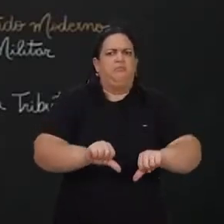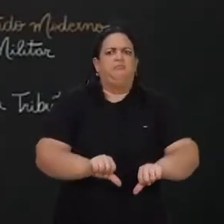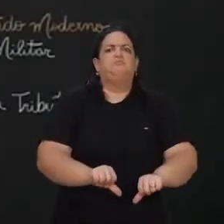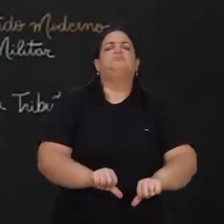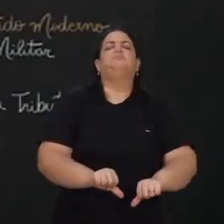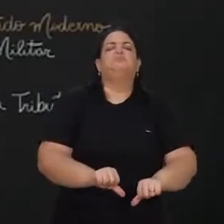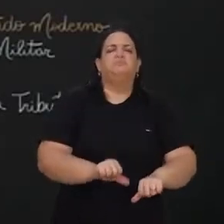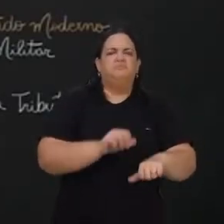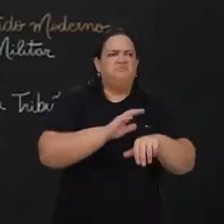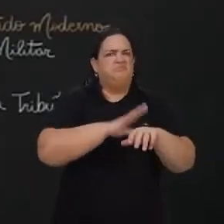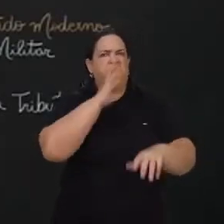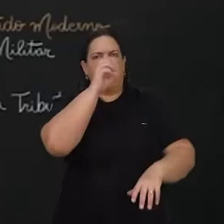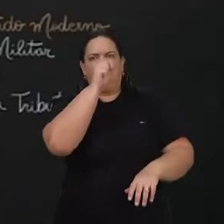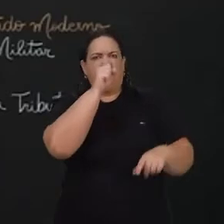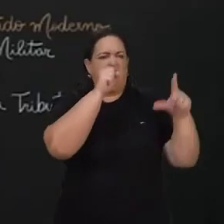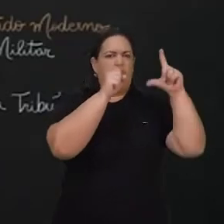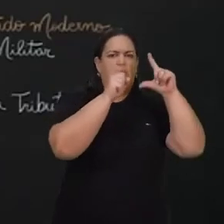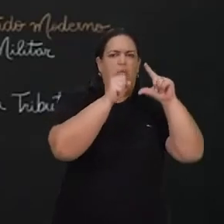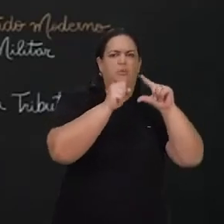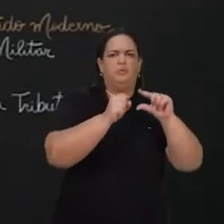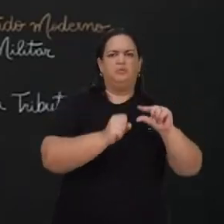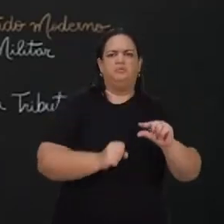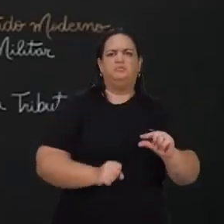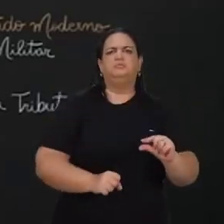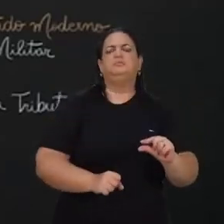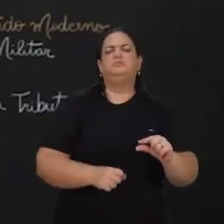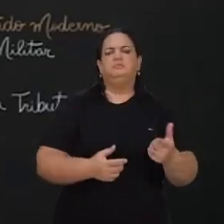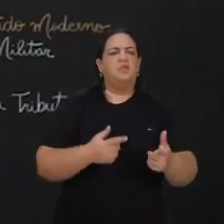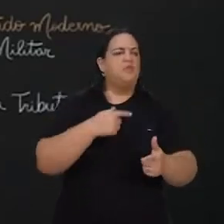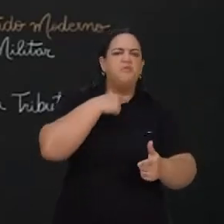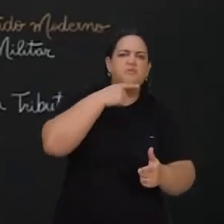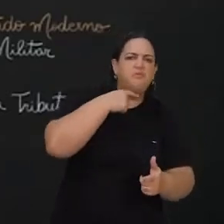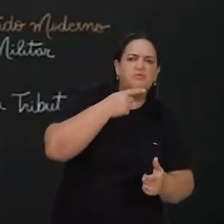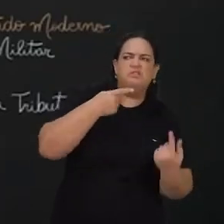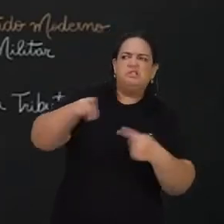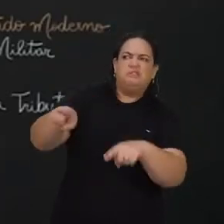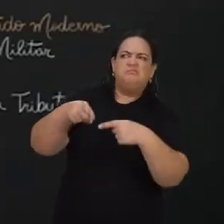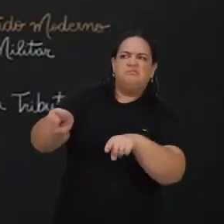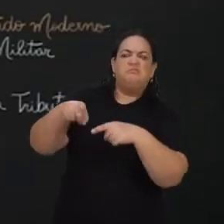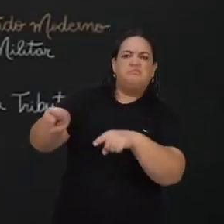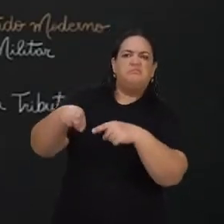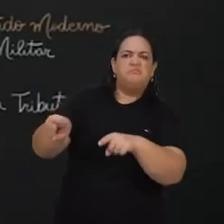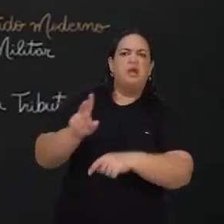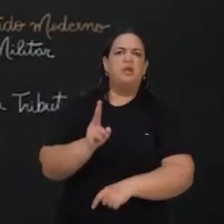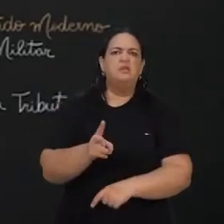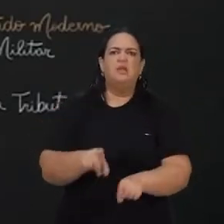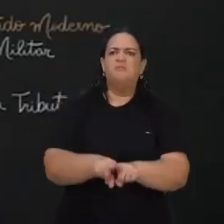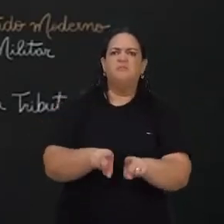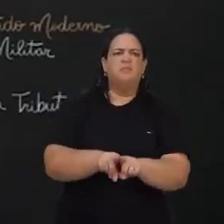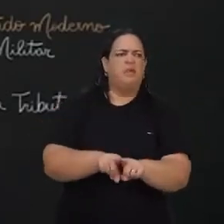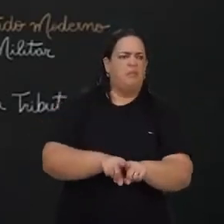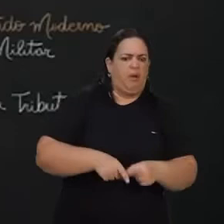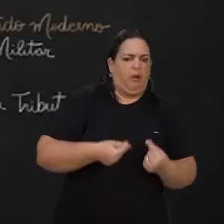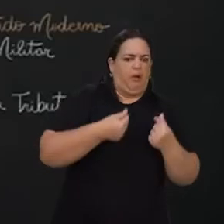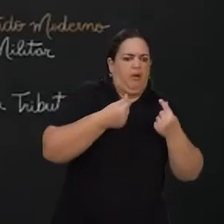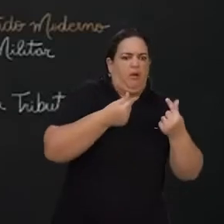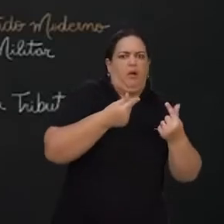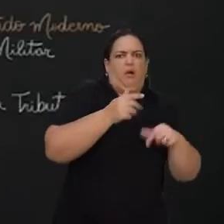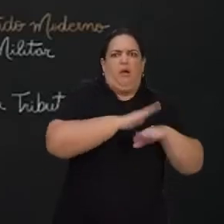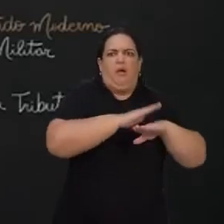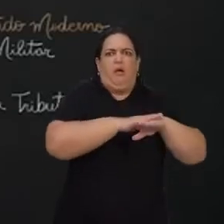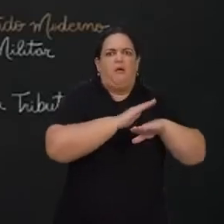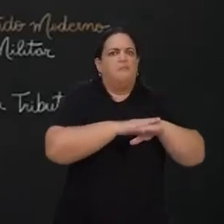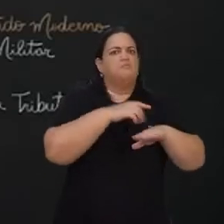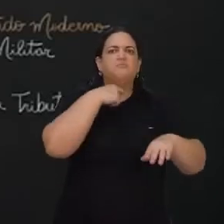né? Ou seja, se eles não conseguiam se manter em guerra o tempo inteiro, não conseguiam sustentar o seu poderio, isso significava,